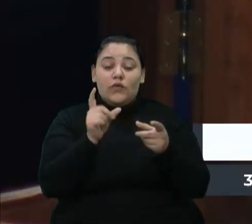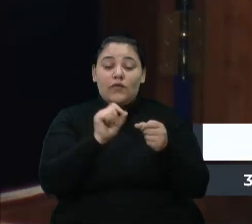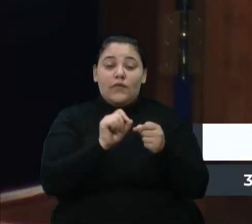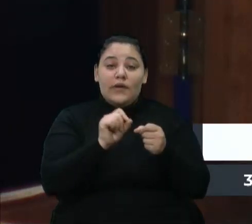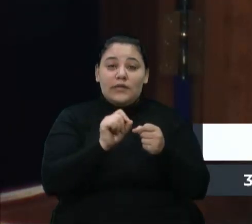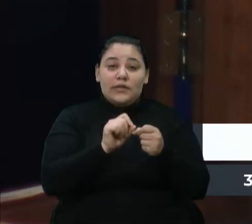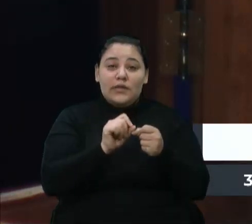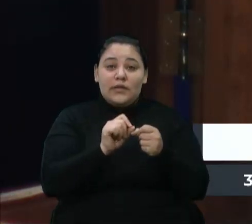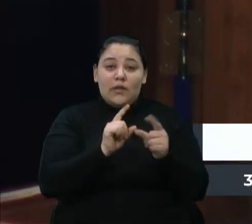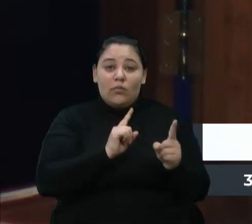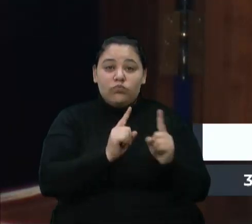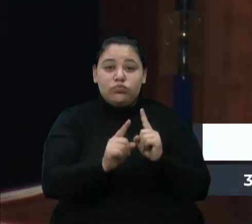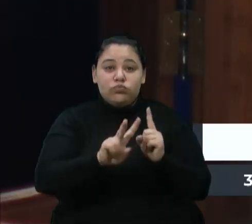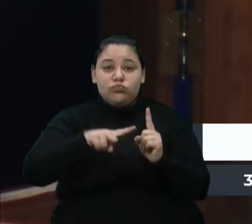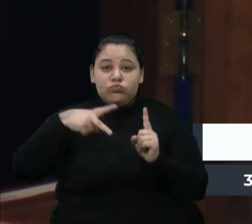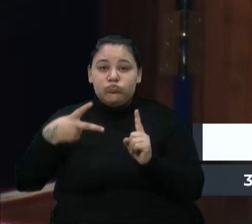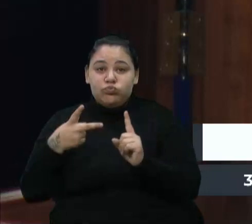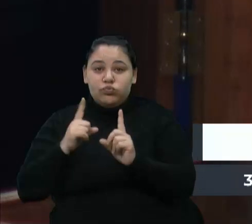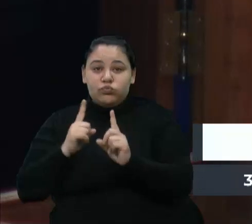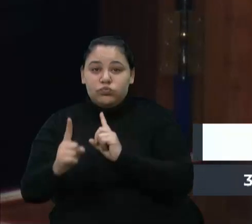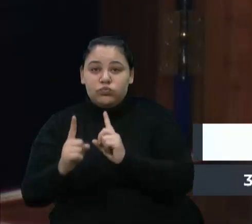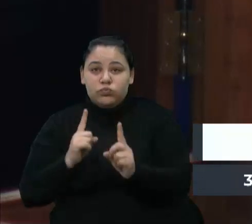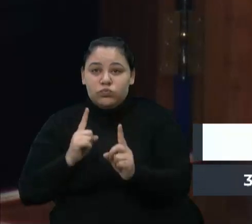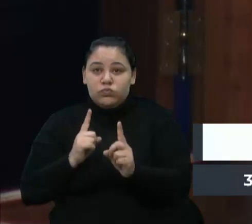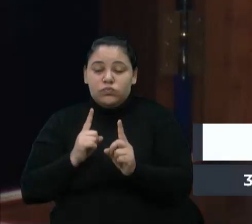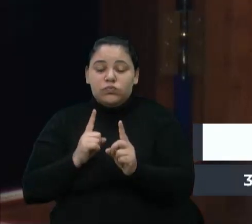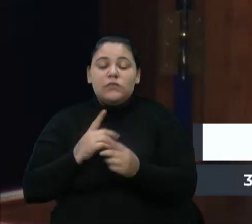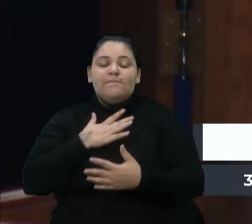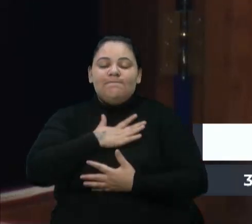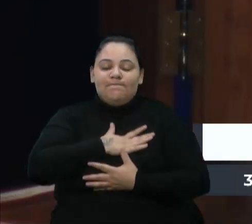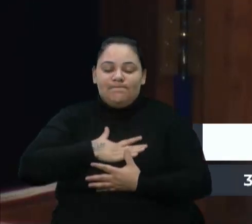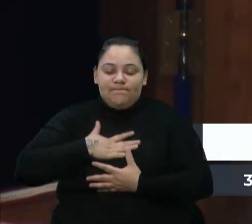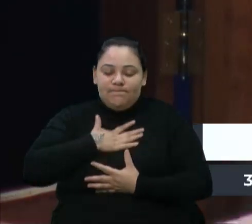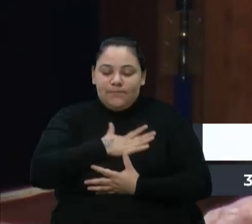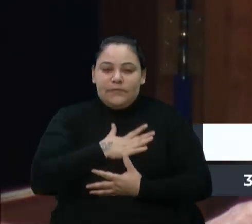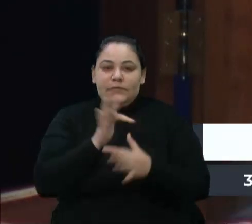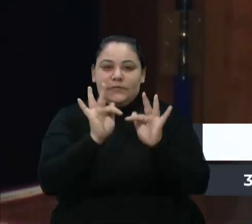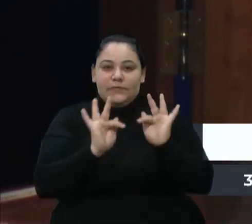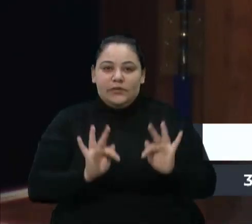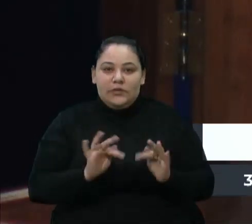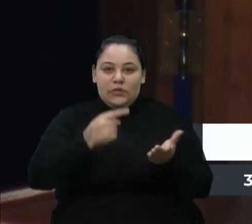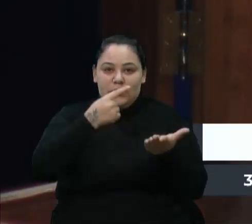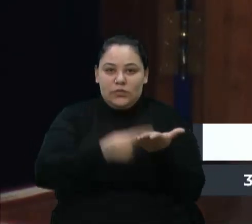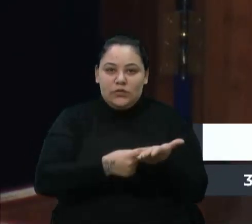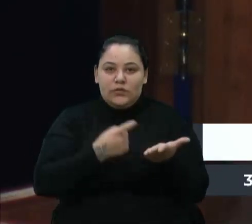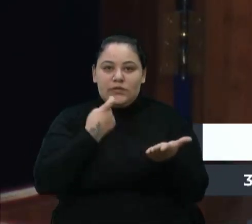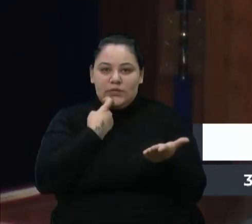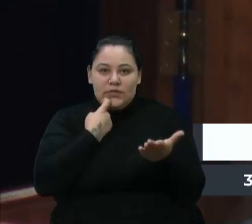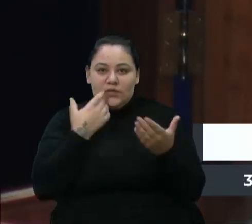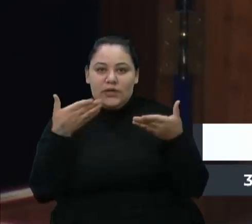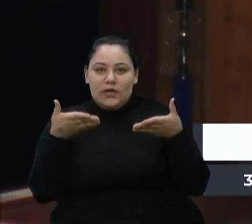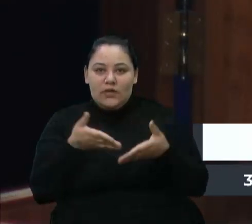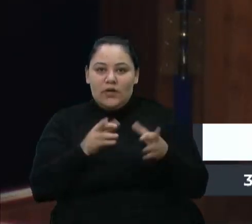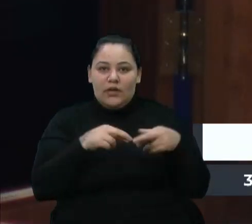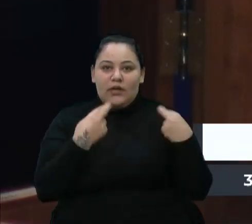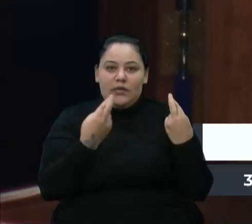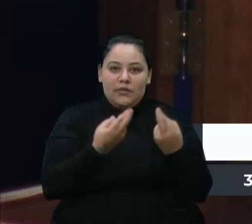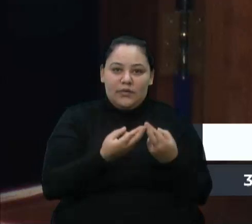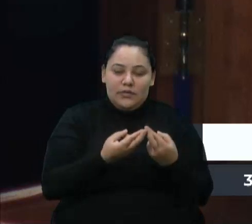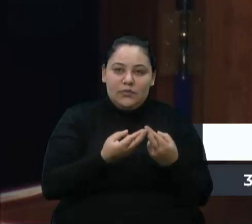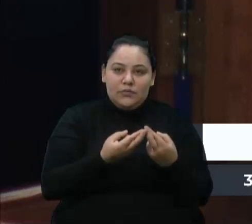duplicação. Fiquei muito contente com o prefeito Adiló, marcou para sexta-feira agora essa reunião